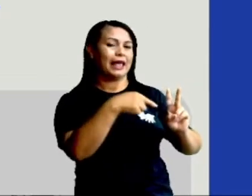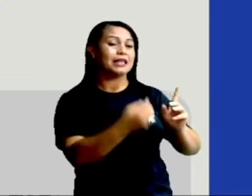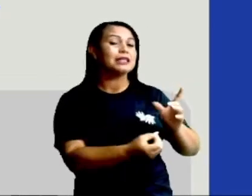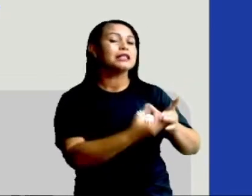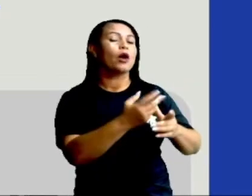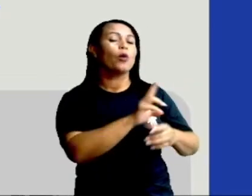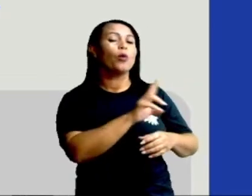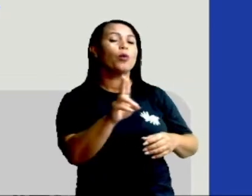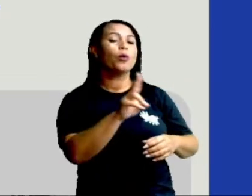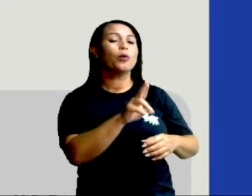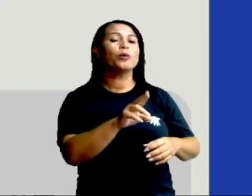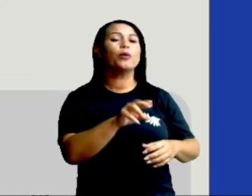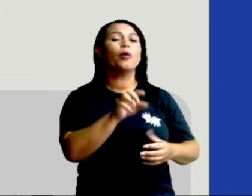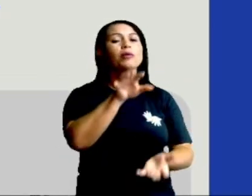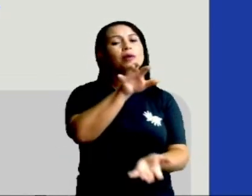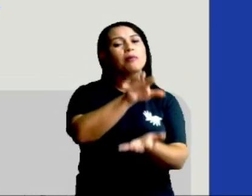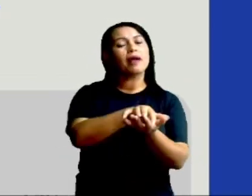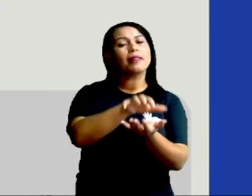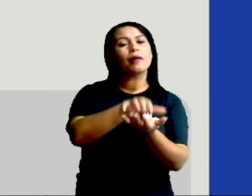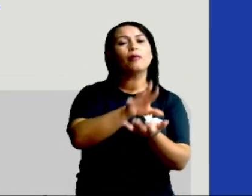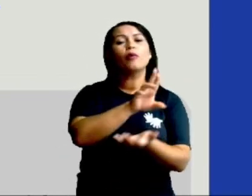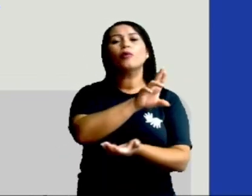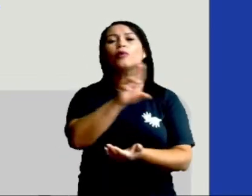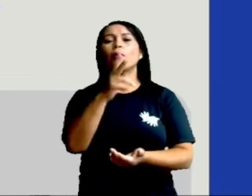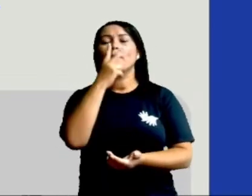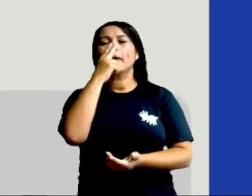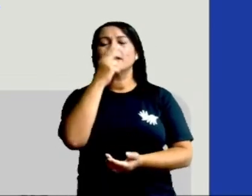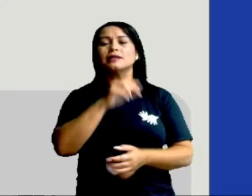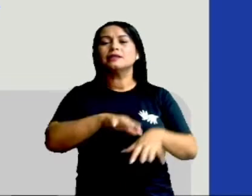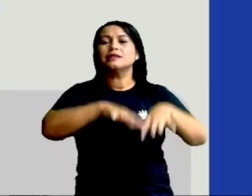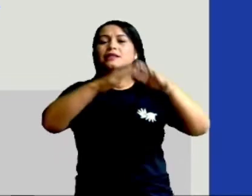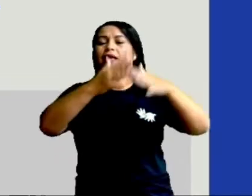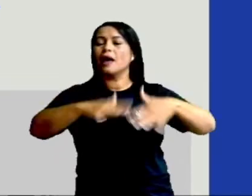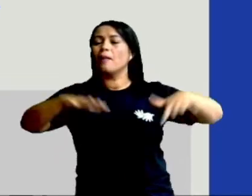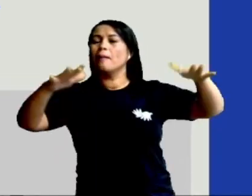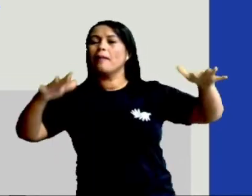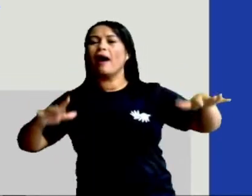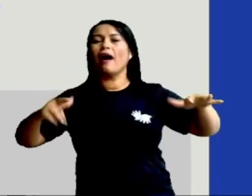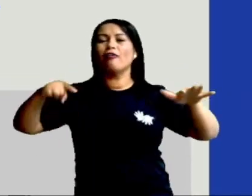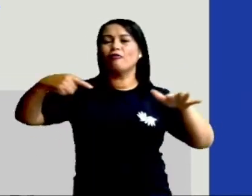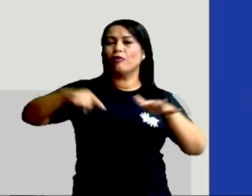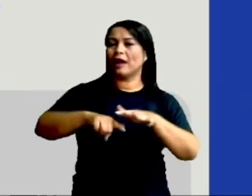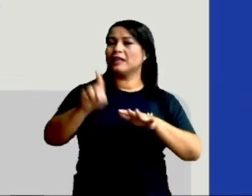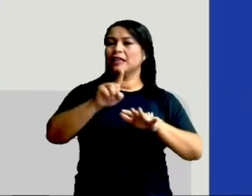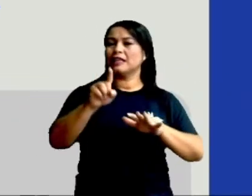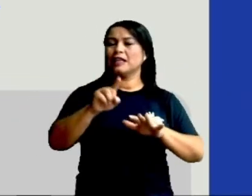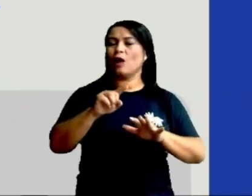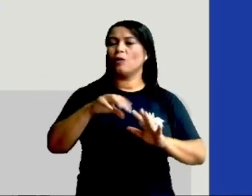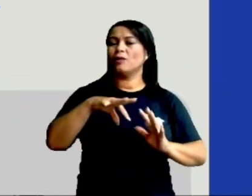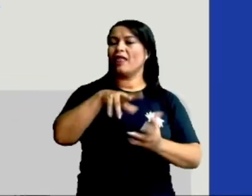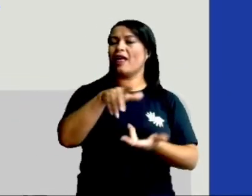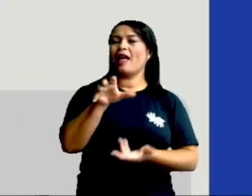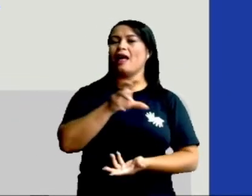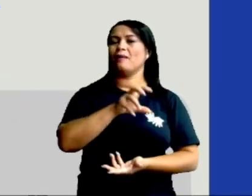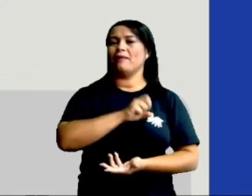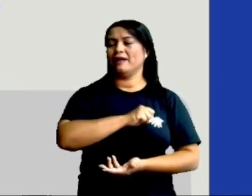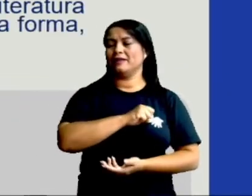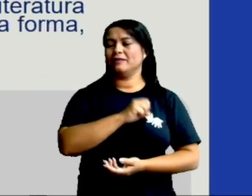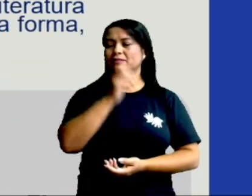Então os índios batizaram eles chamavam como fossem mar furado então não terra amada